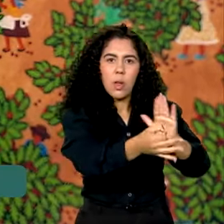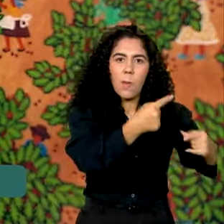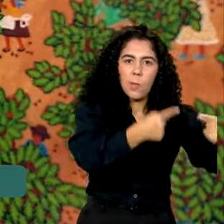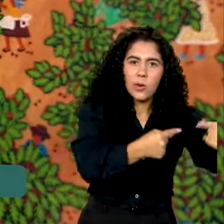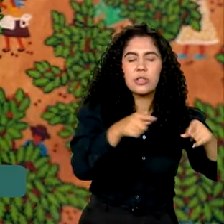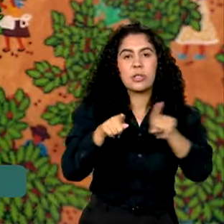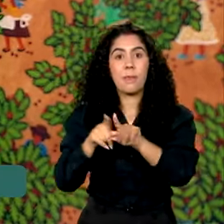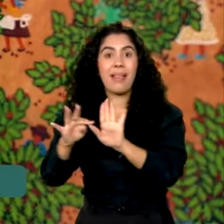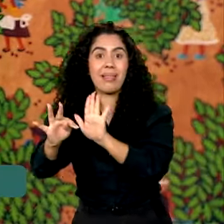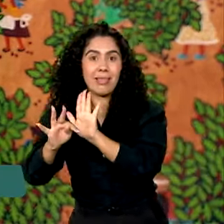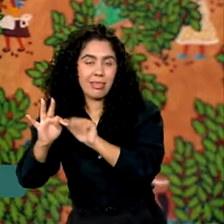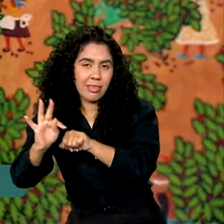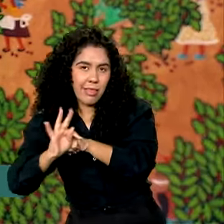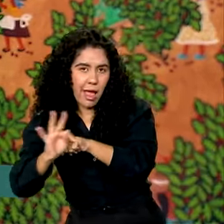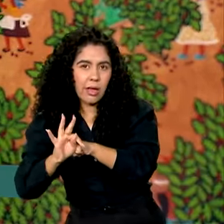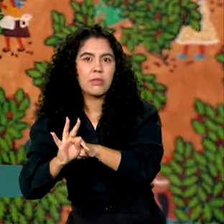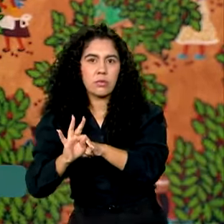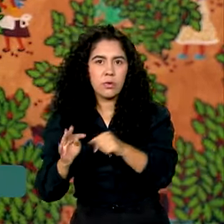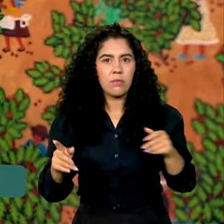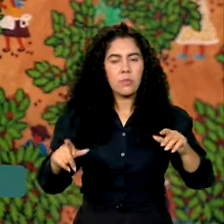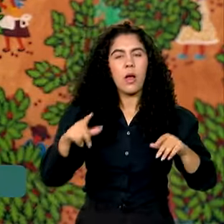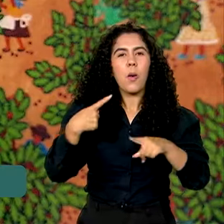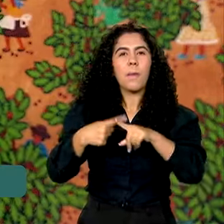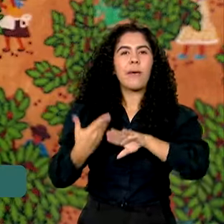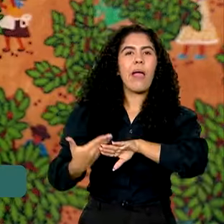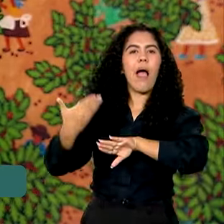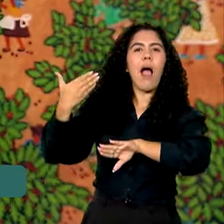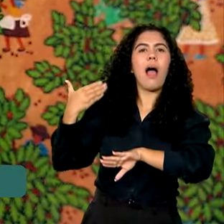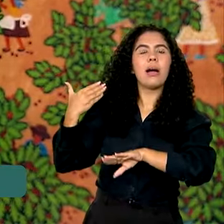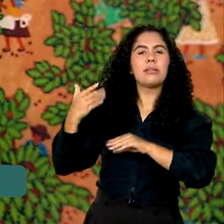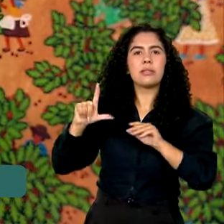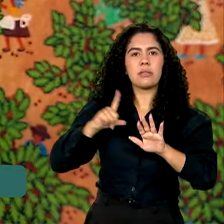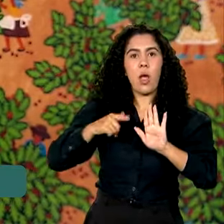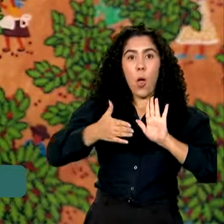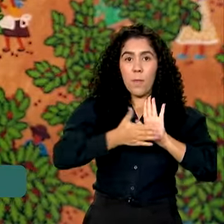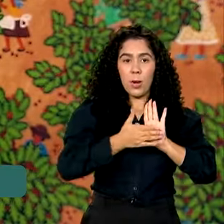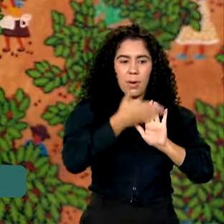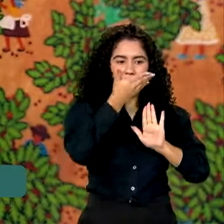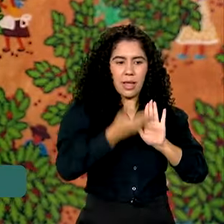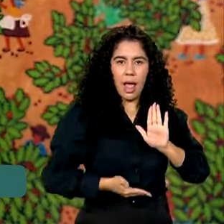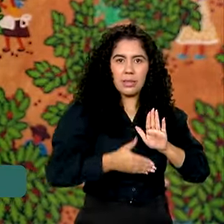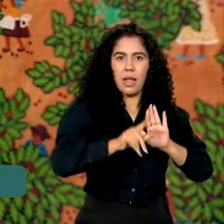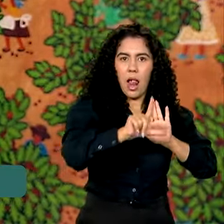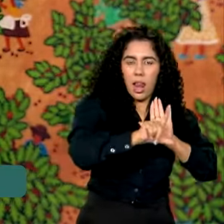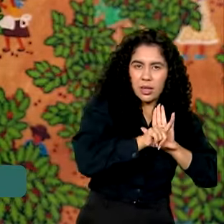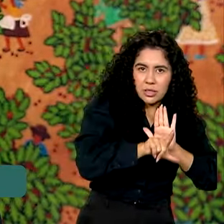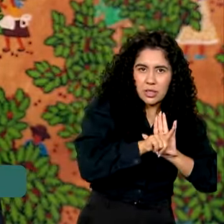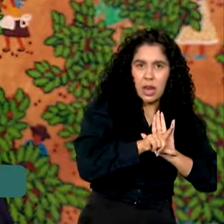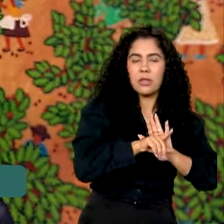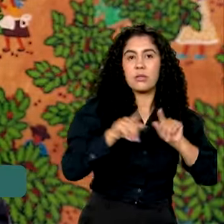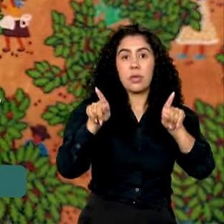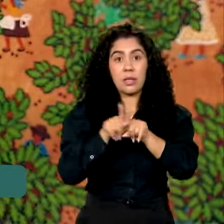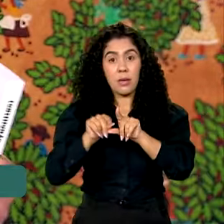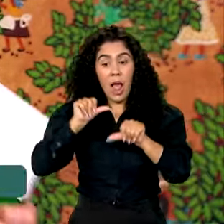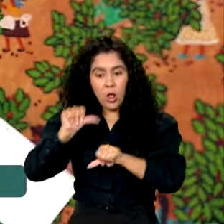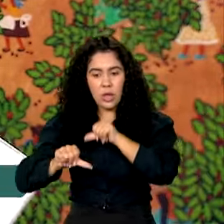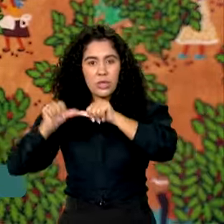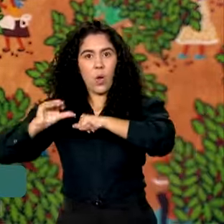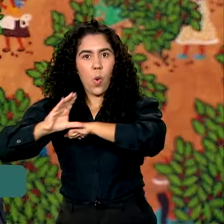vista técnico. Porque antes de se mandar uma proposta legislativa ou uma proposta de alteração da